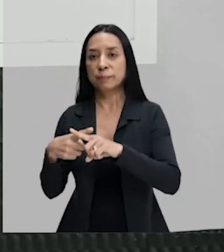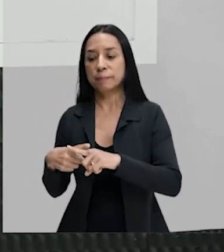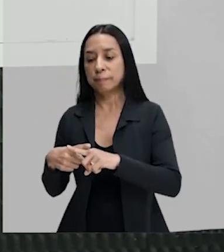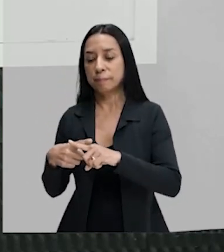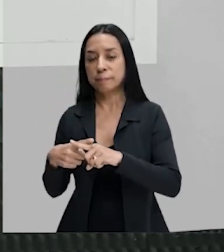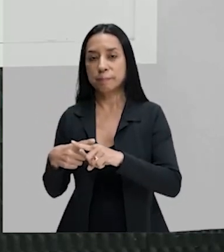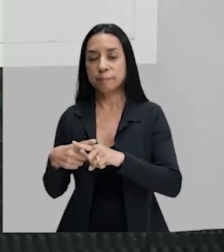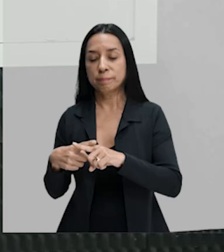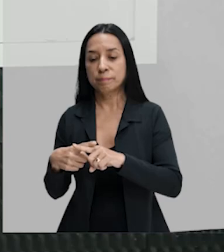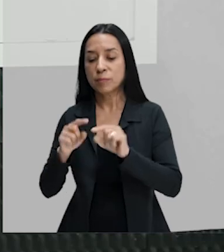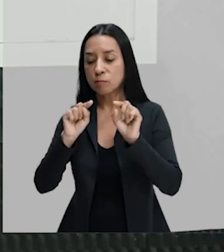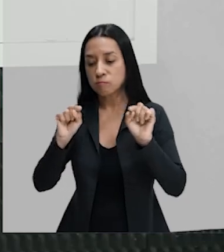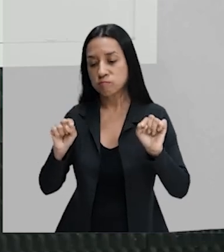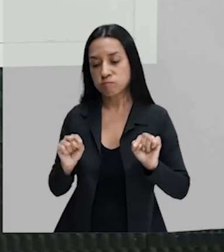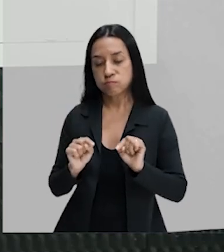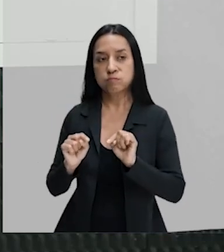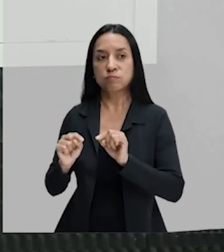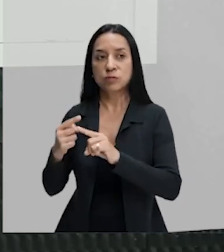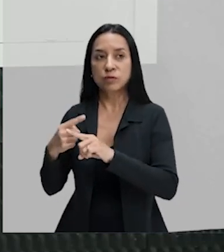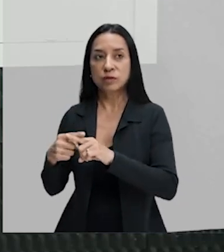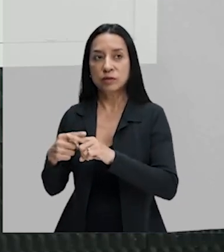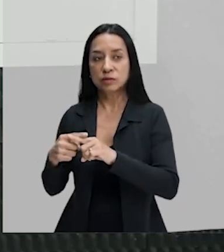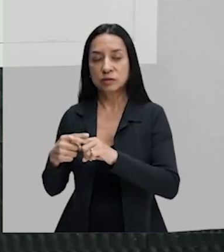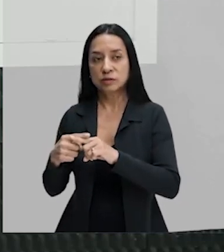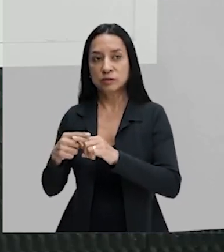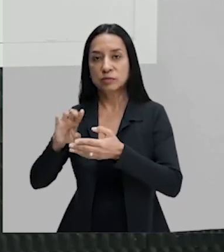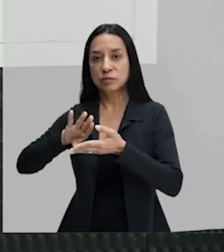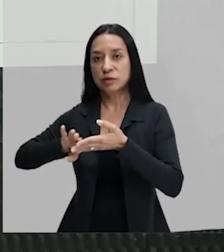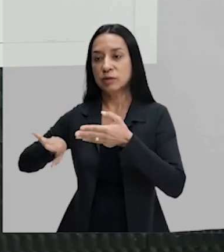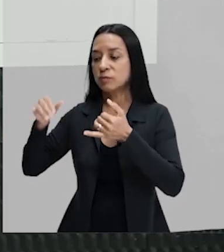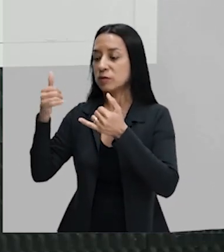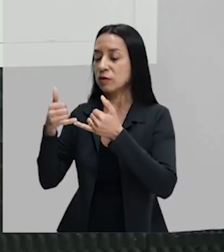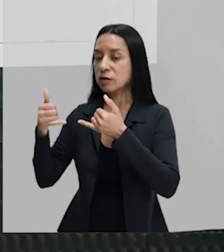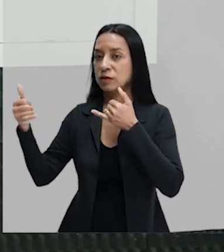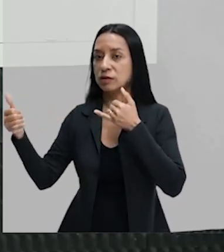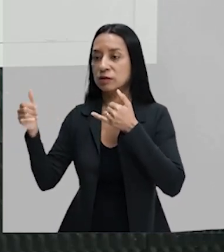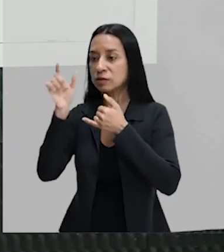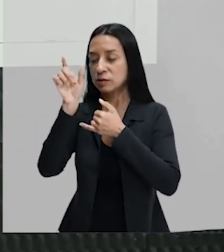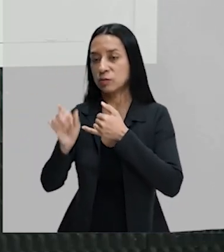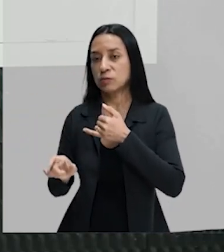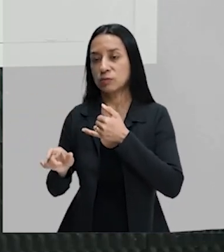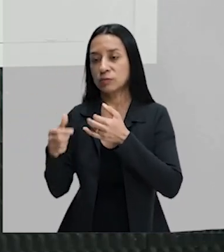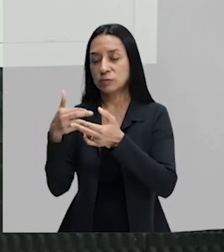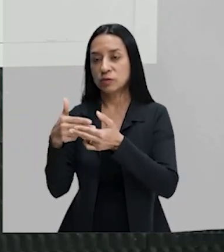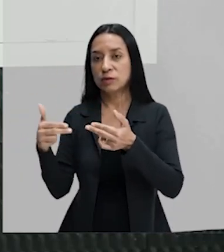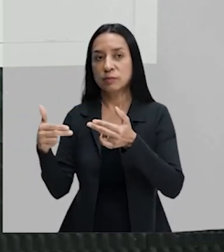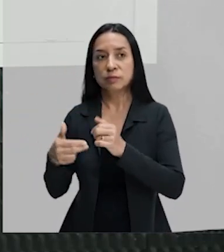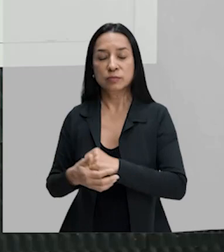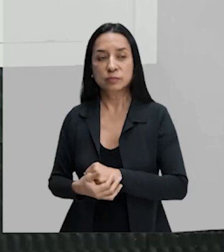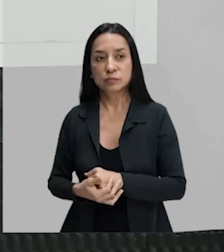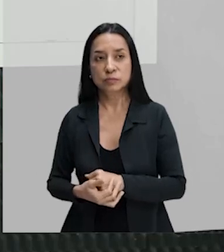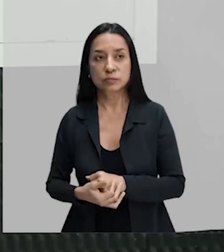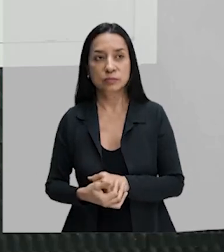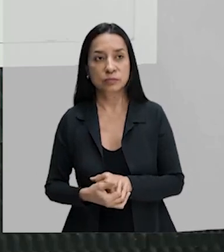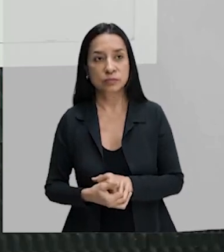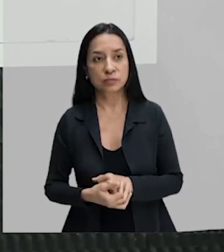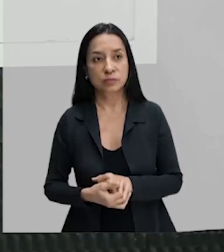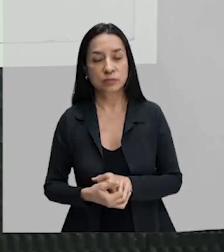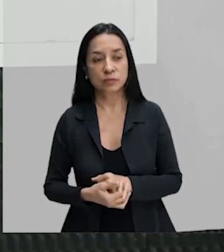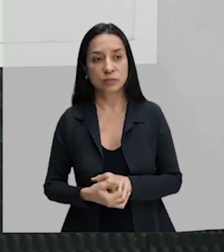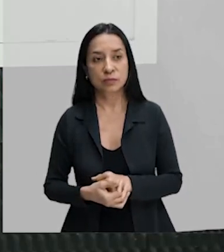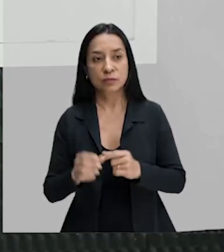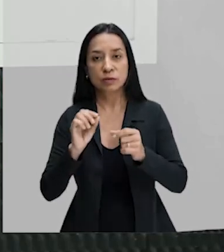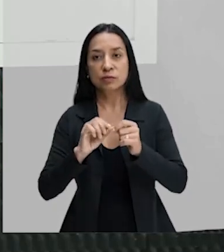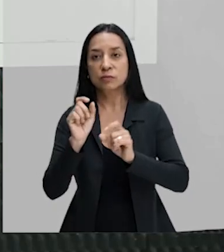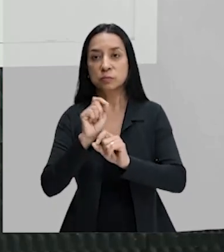vezes, vamos lá, o menor complementar, vamos eliminar a linha e a coluna do elemento, tá? Então, fizemos isso